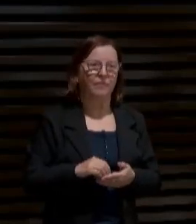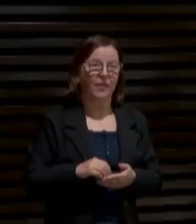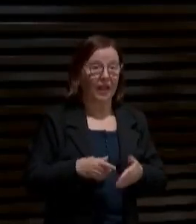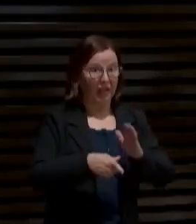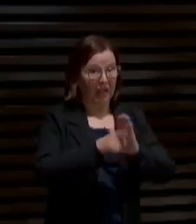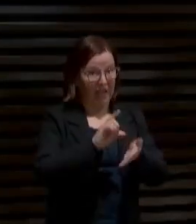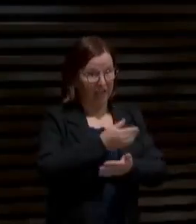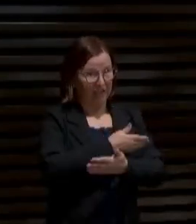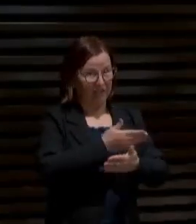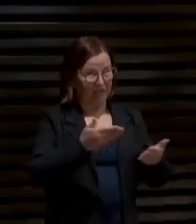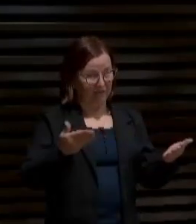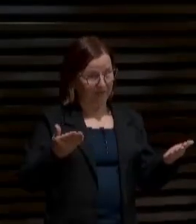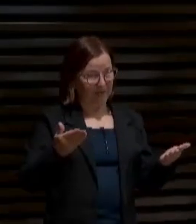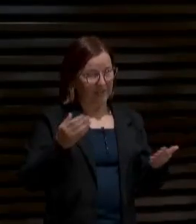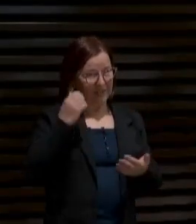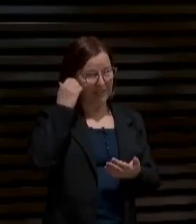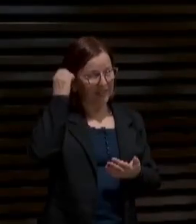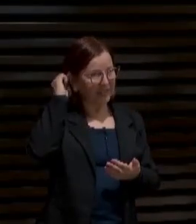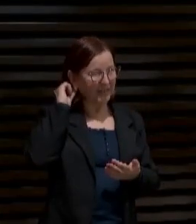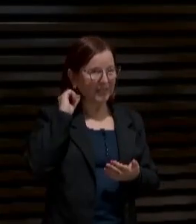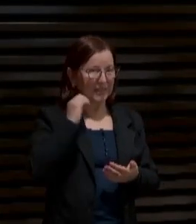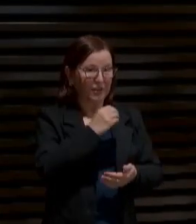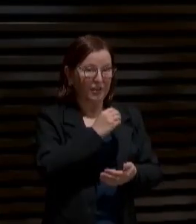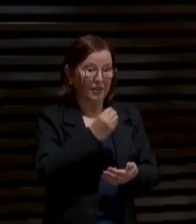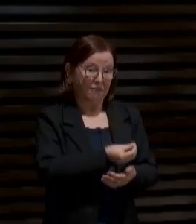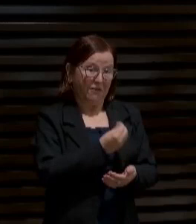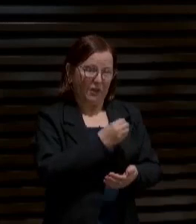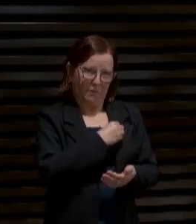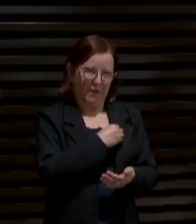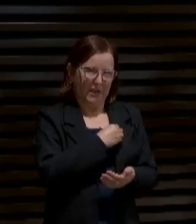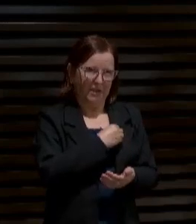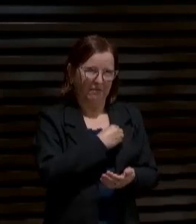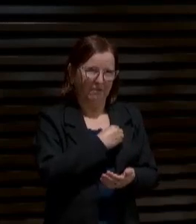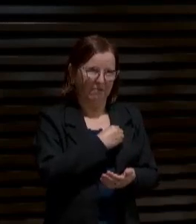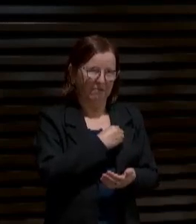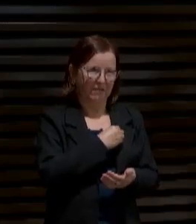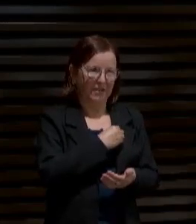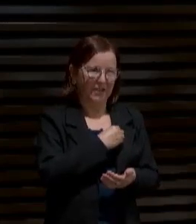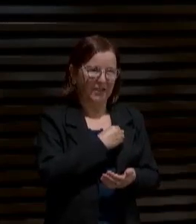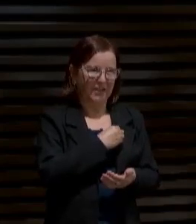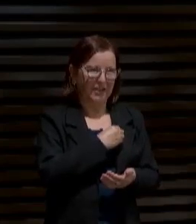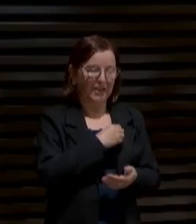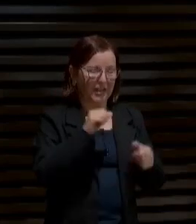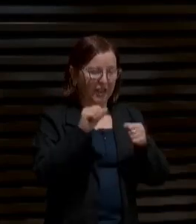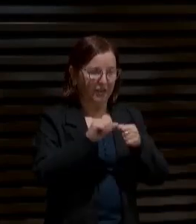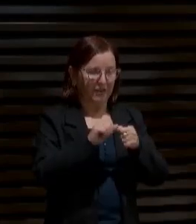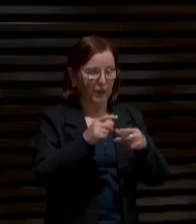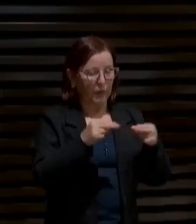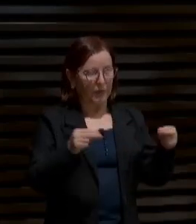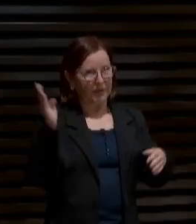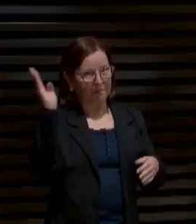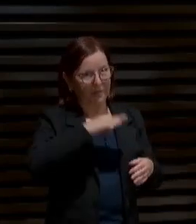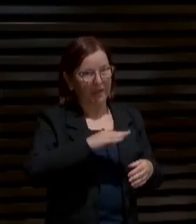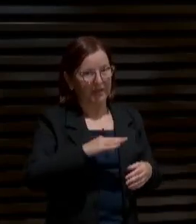o que a palavra dizendo aqui quando nós estávamos do pecado nós vamos inúteis andavam de coisas fúteis Por que não agradavam